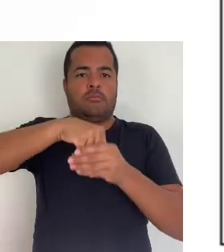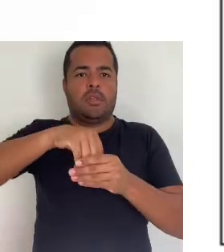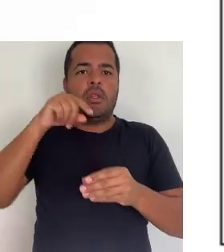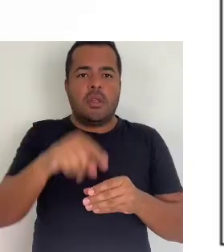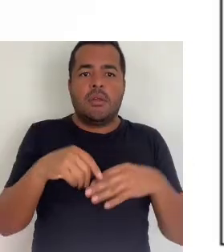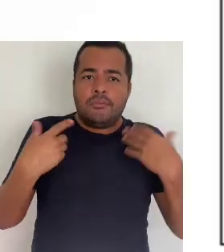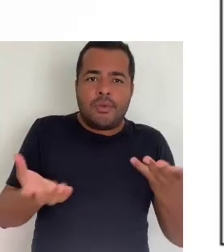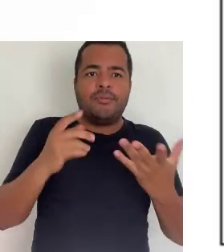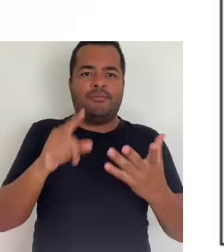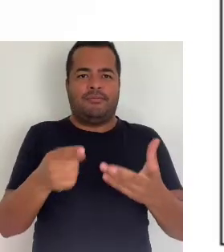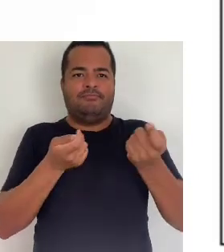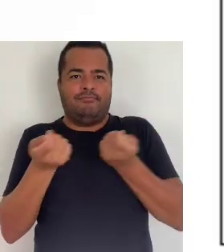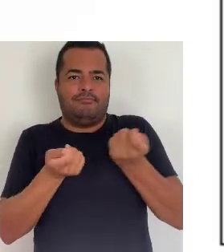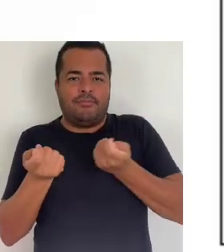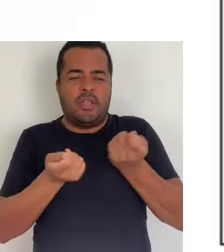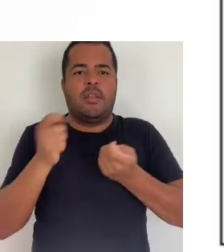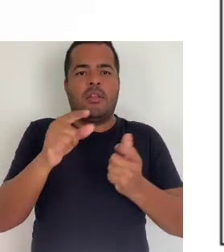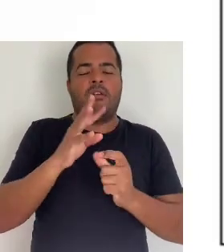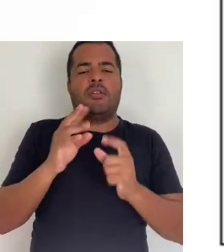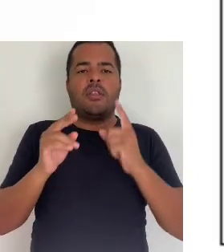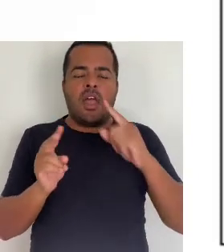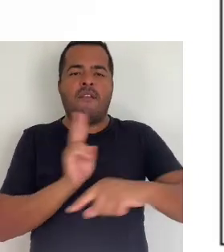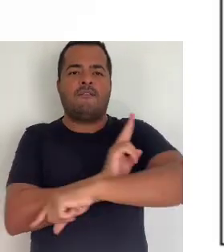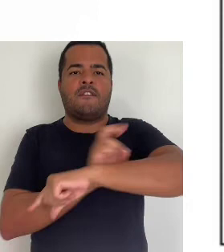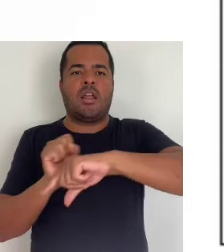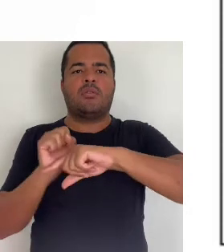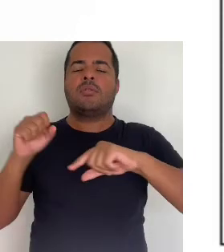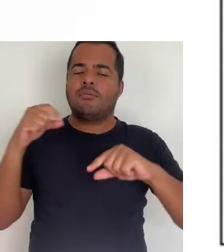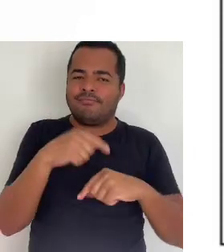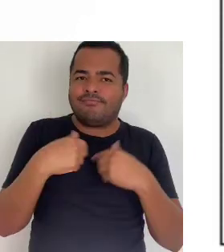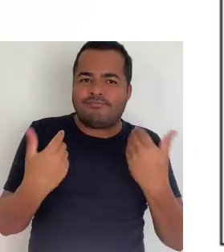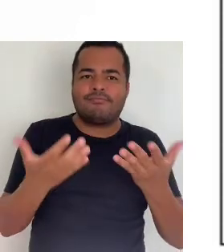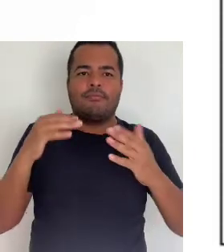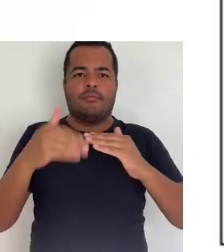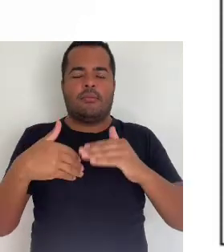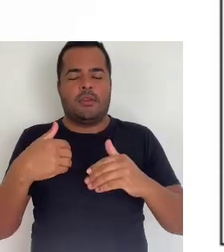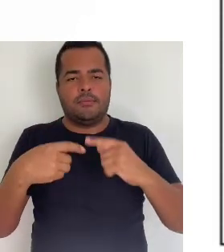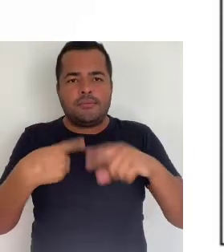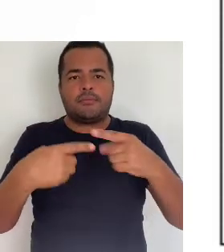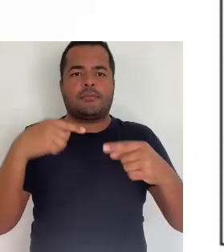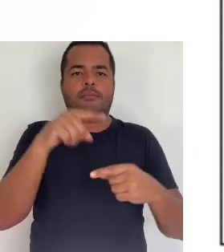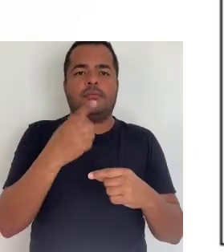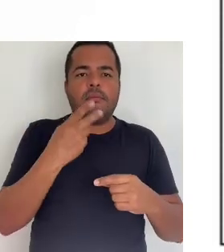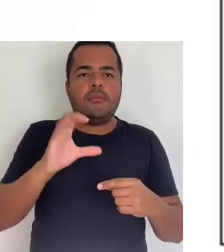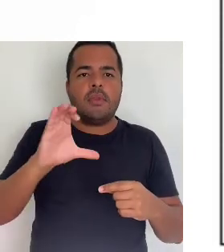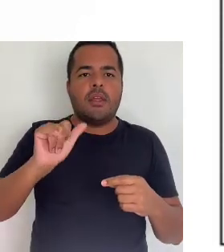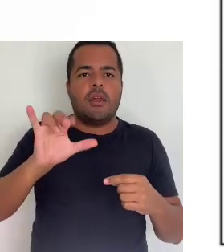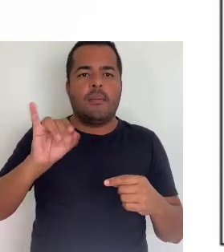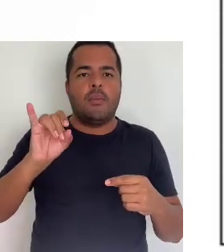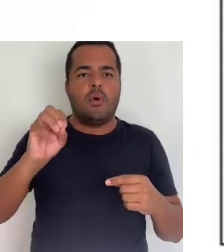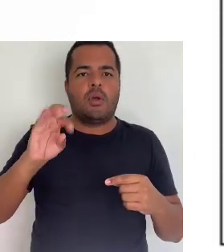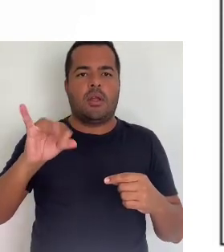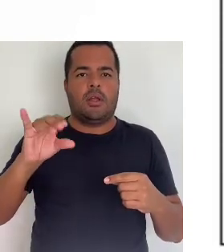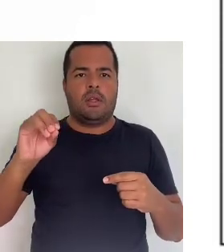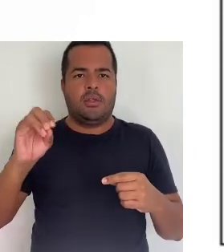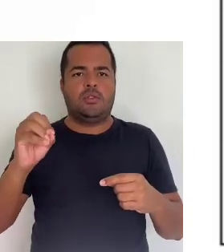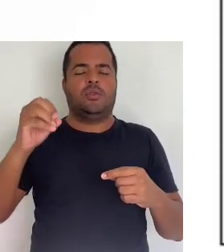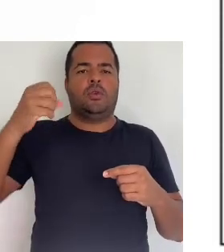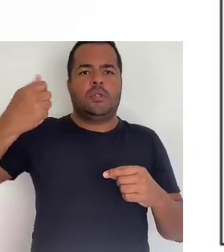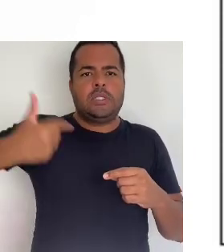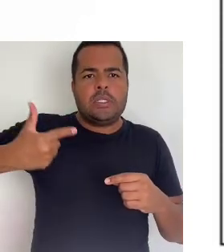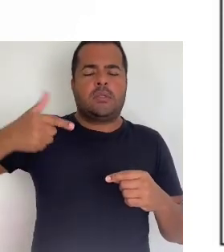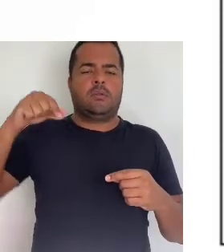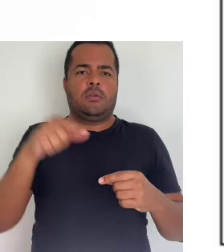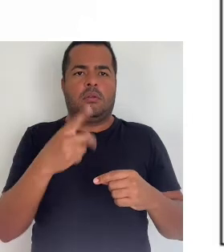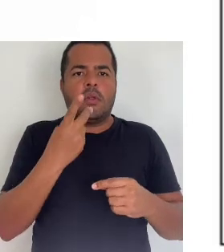energia, né? E isso vai fazer com que essa etapa se torne a etapa controladora da velocidade. Consequentemente, após a geração desse